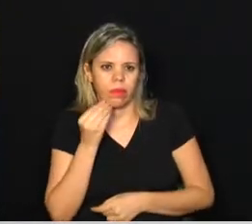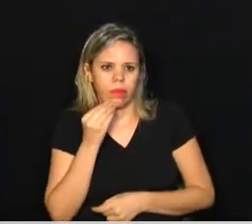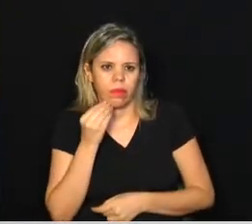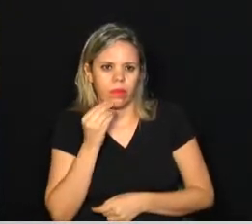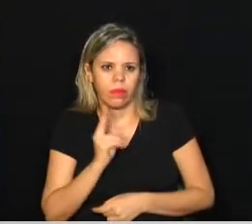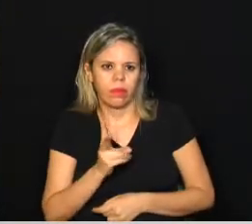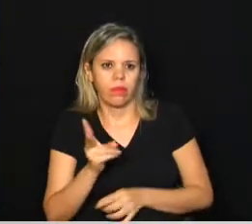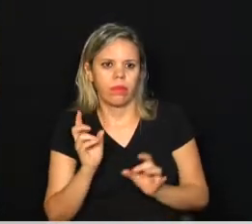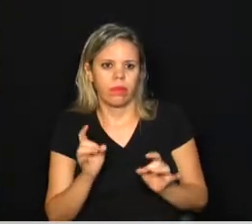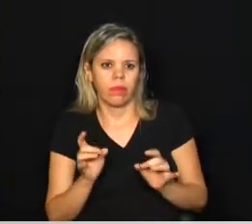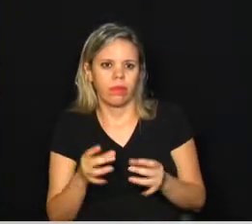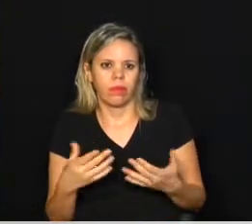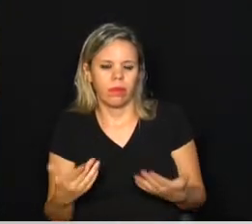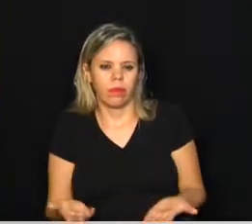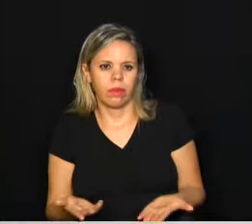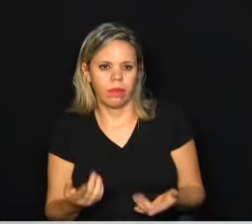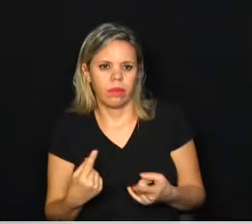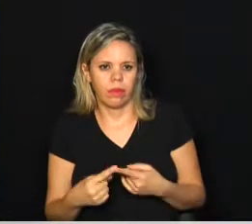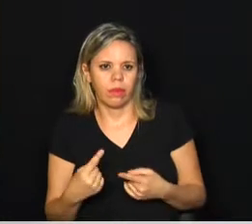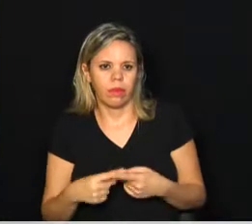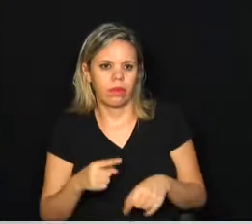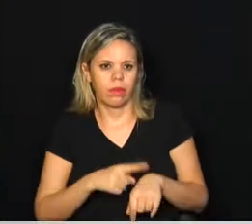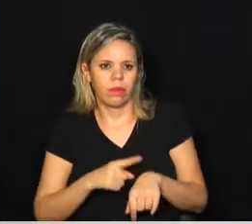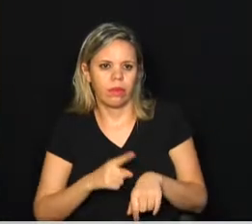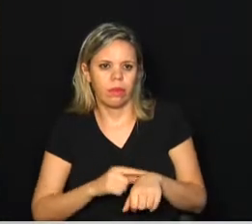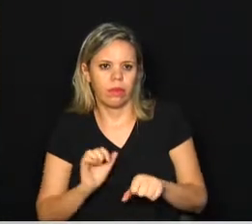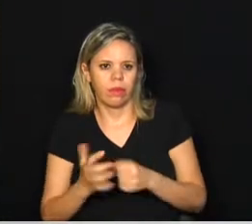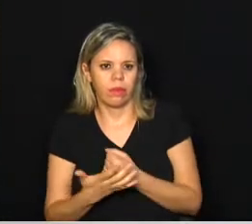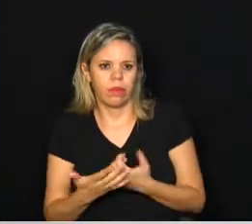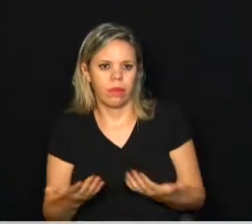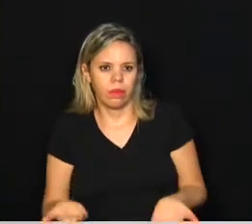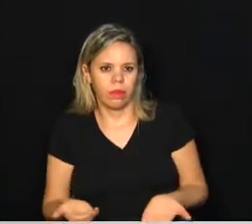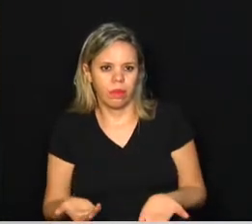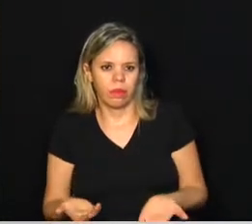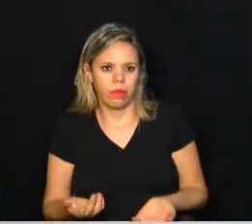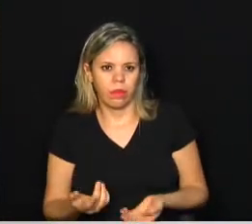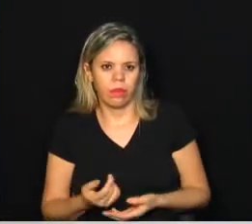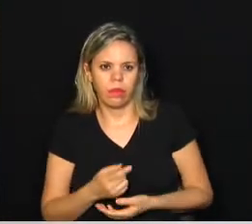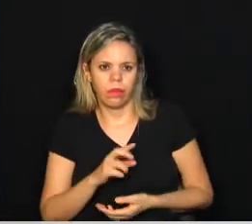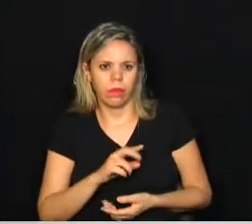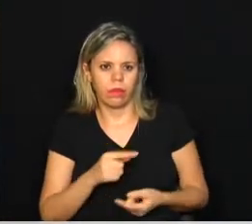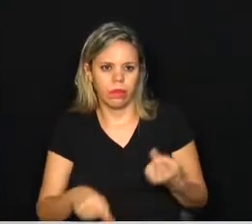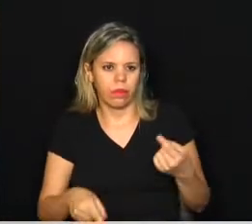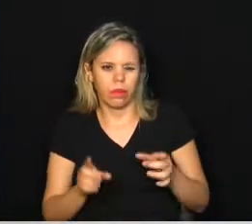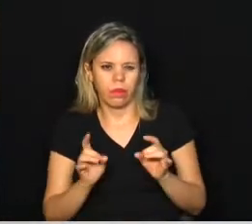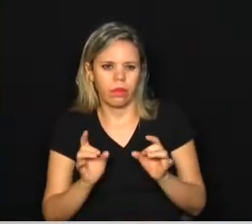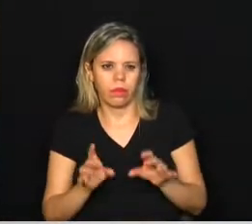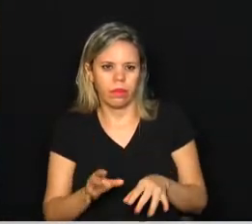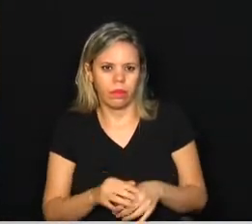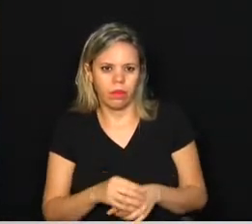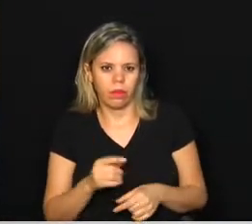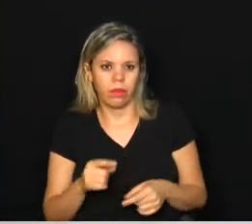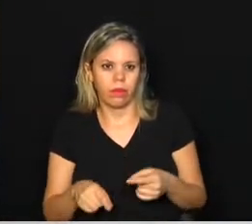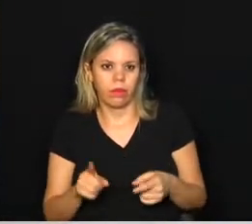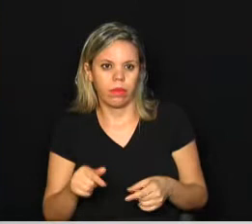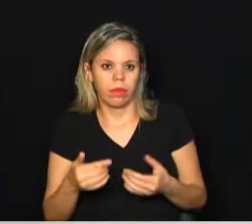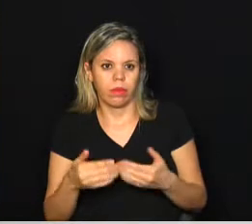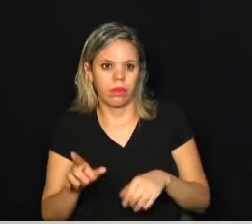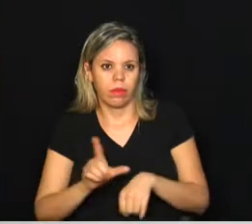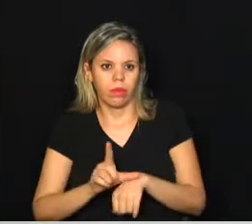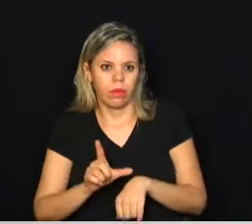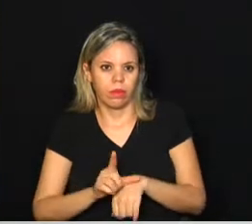continuar vendendo, né? Porque no momento da pandemia não foi proibido vender, era proibido abrir a